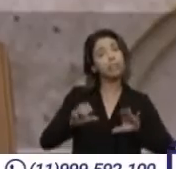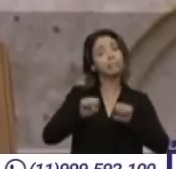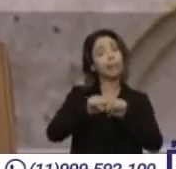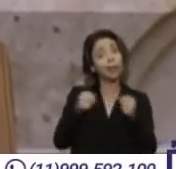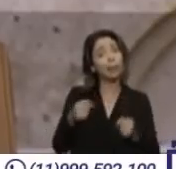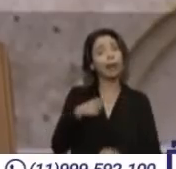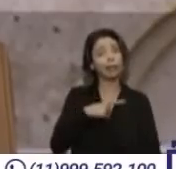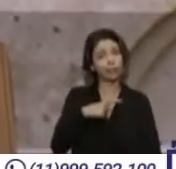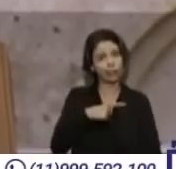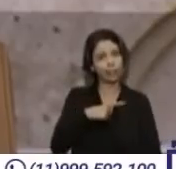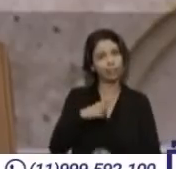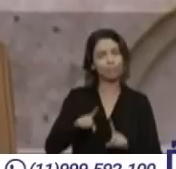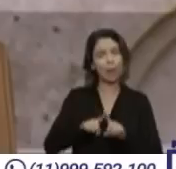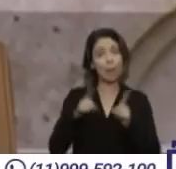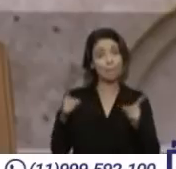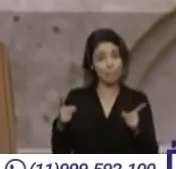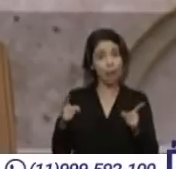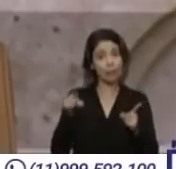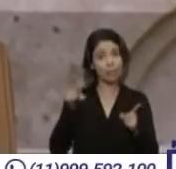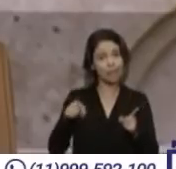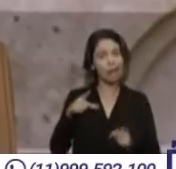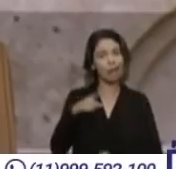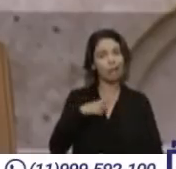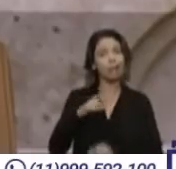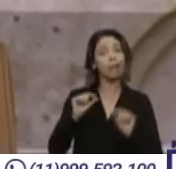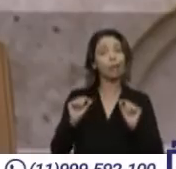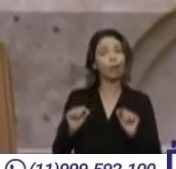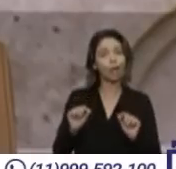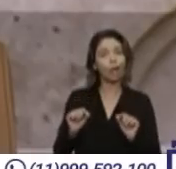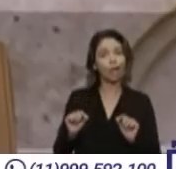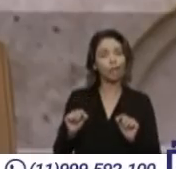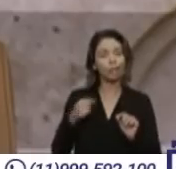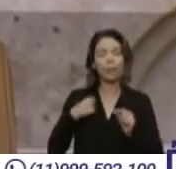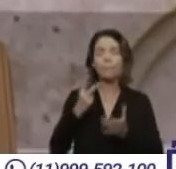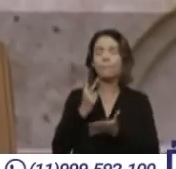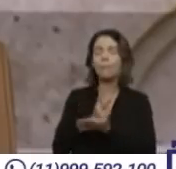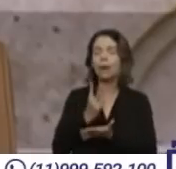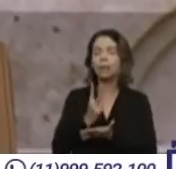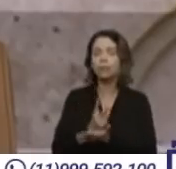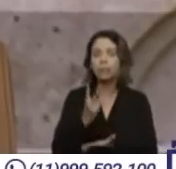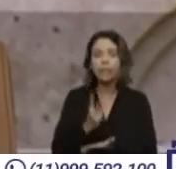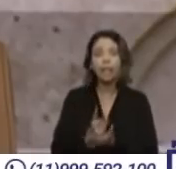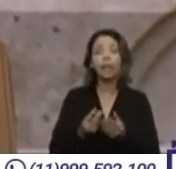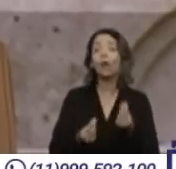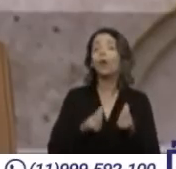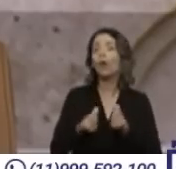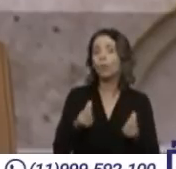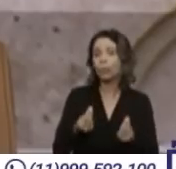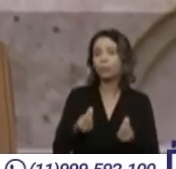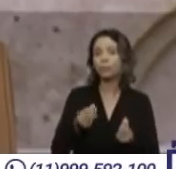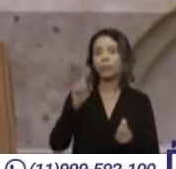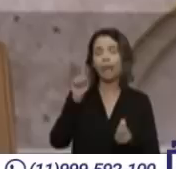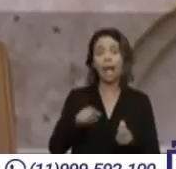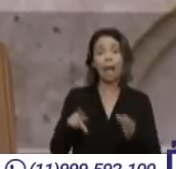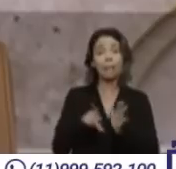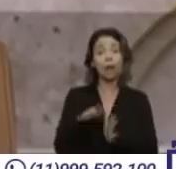destruídas, mas a elas sobrepaira e se mantém incólume a